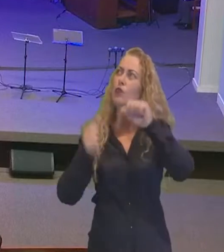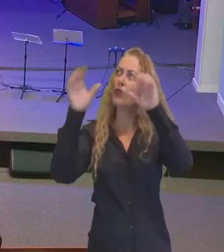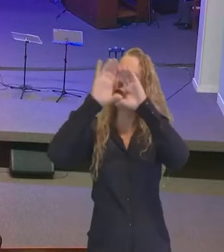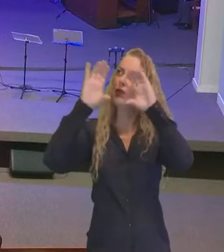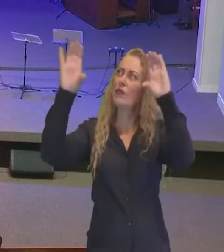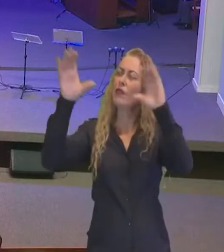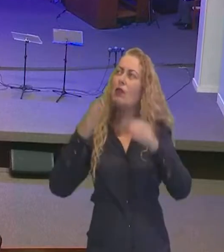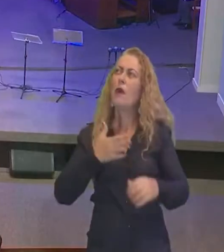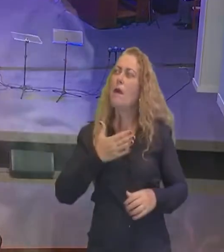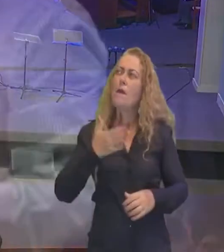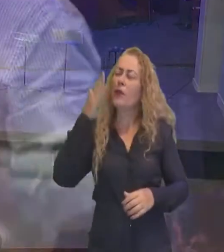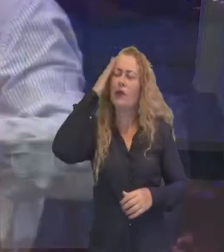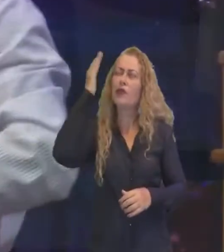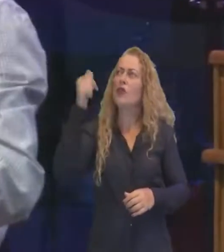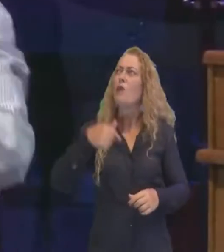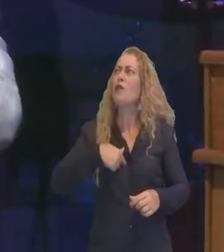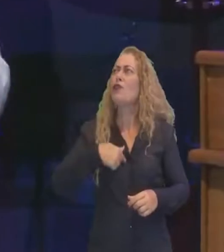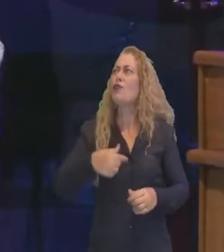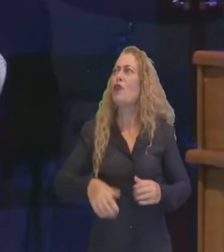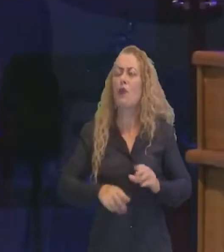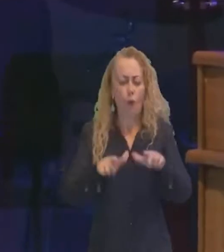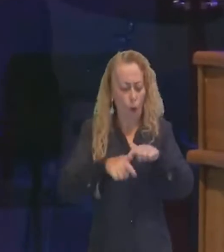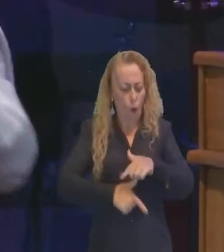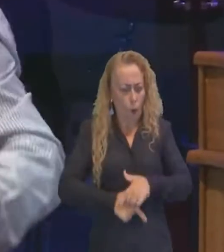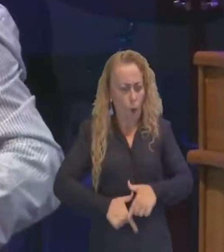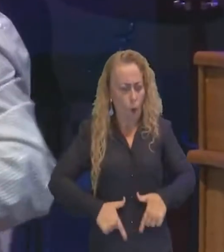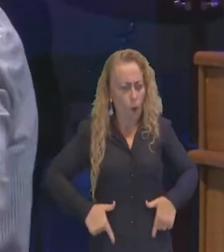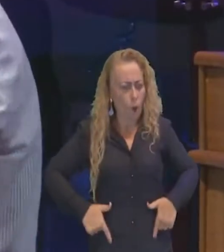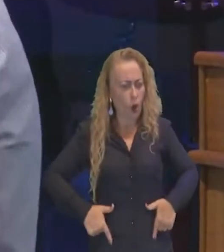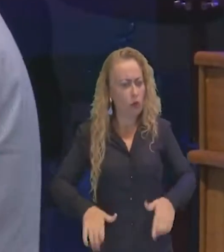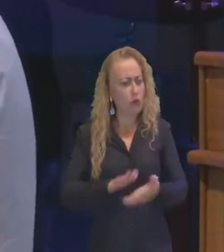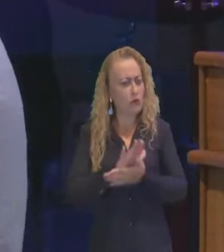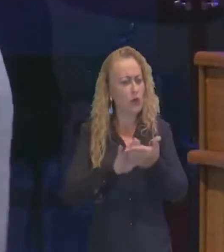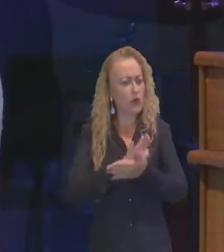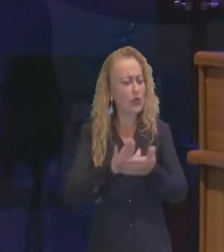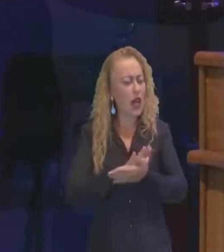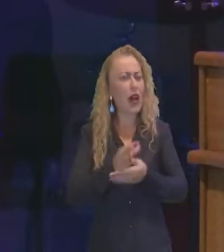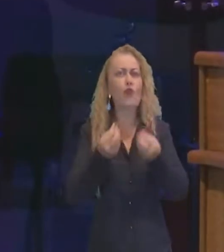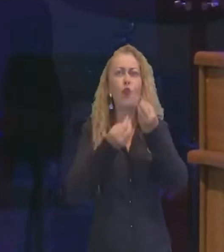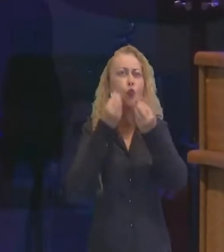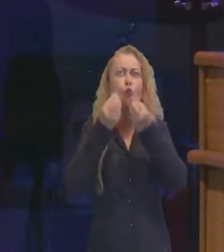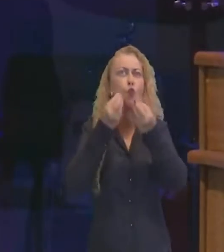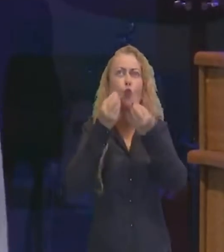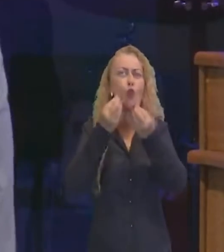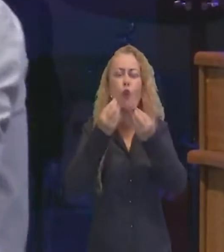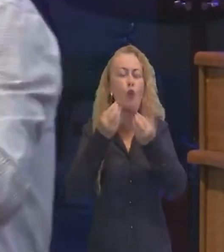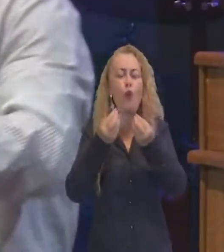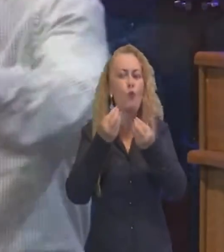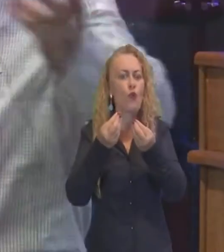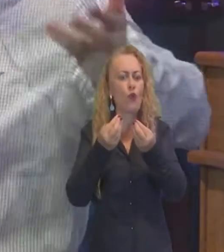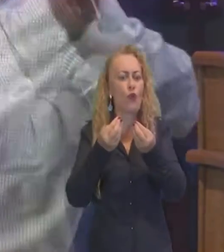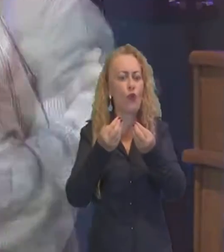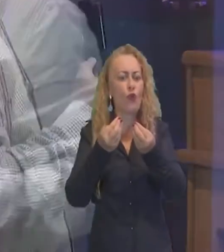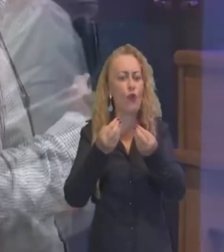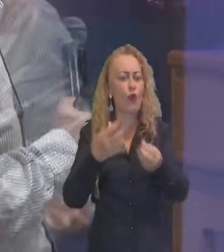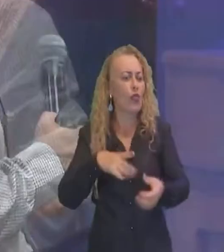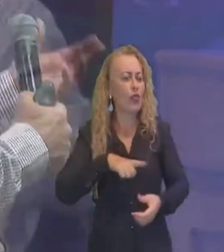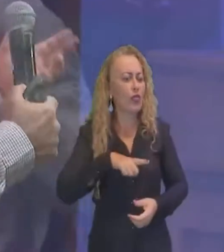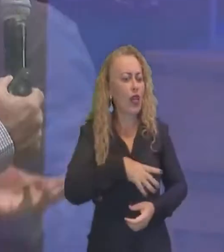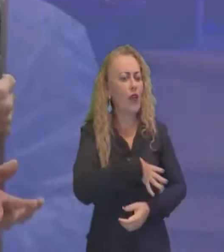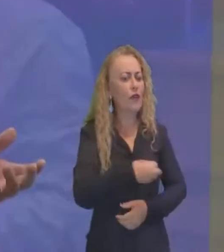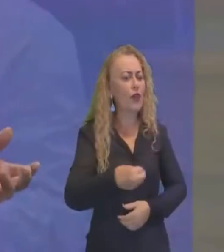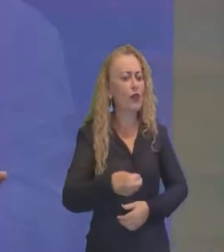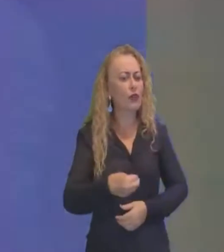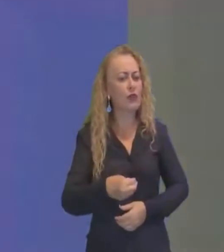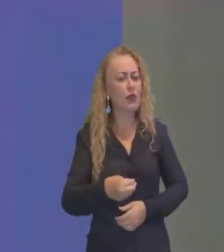já não tenho mais útero, eu não tenho mais ovário, eu não tenho mais como aparelho reprodutor, eu não posso mais ter filho. E